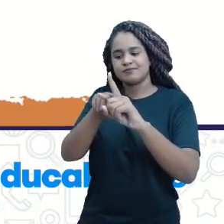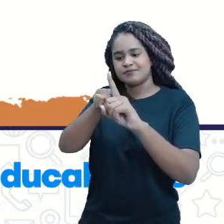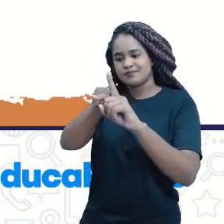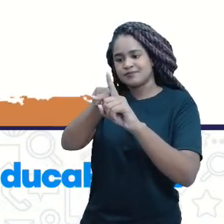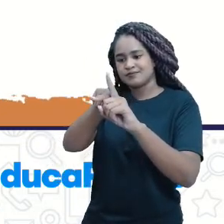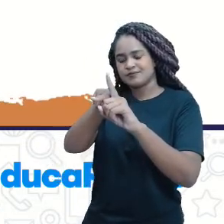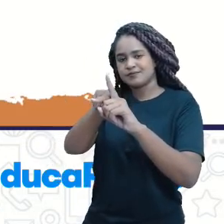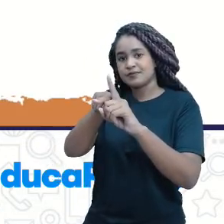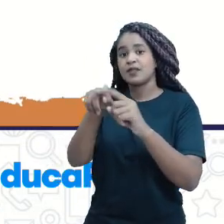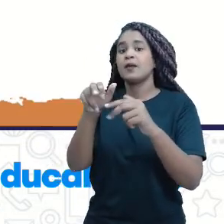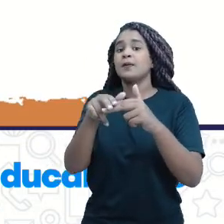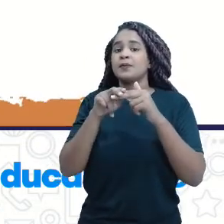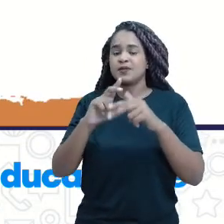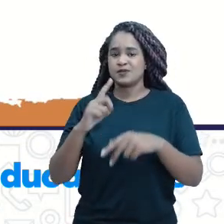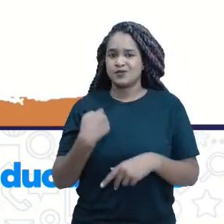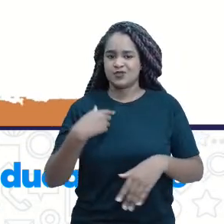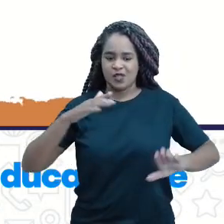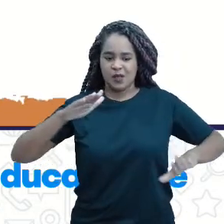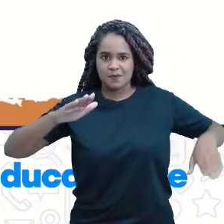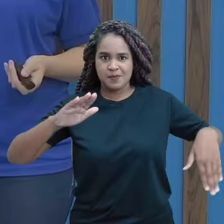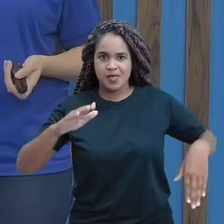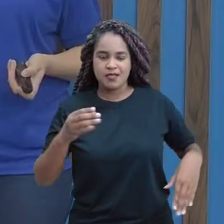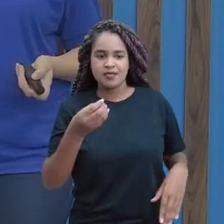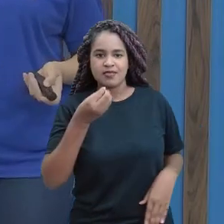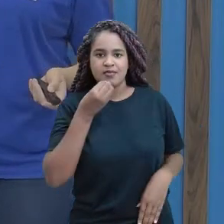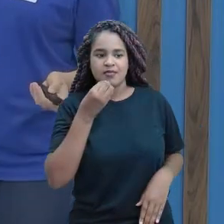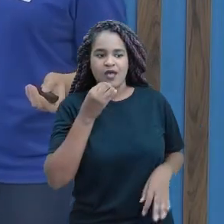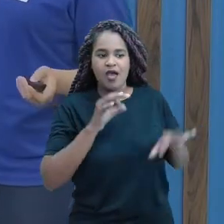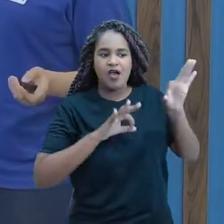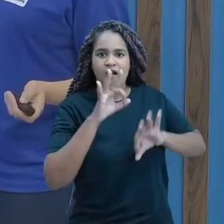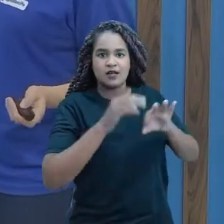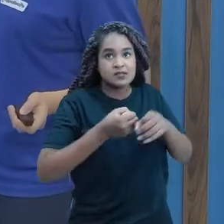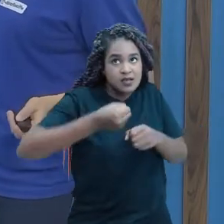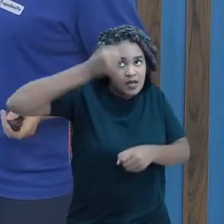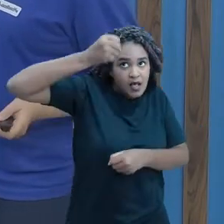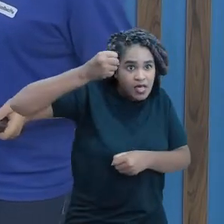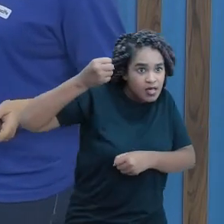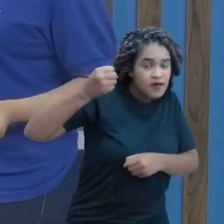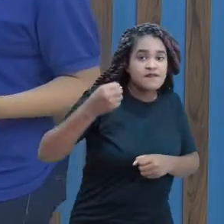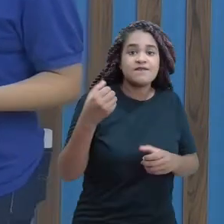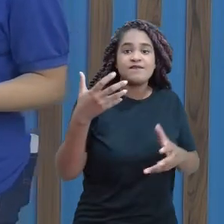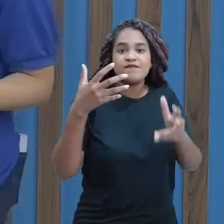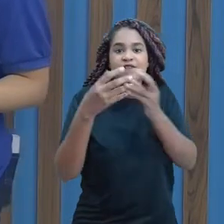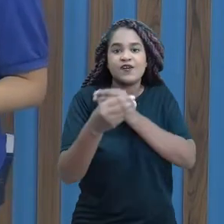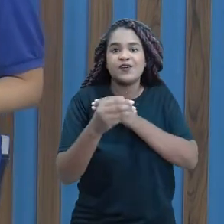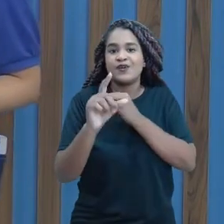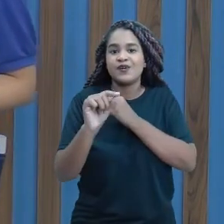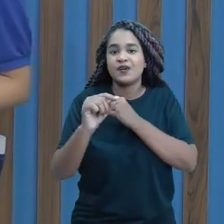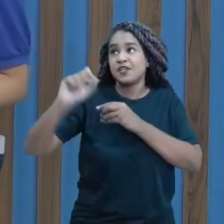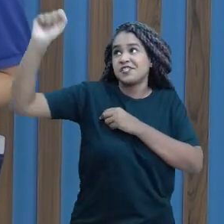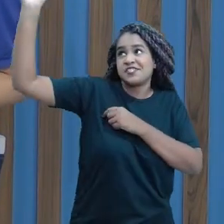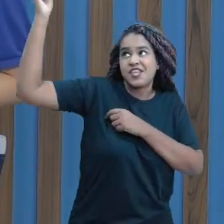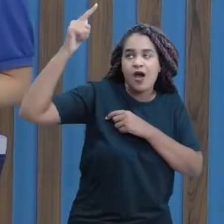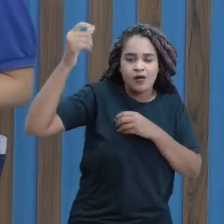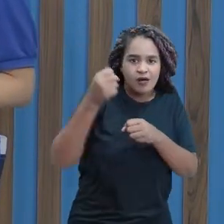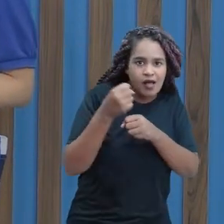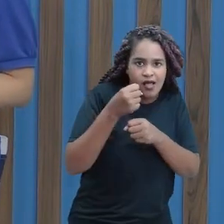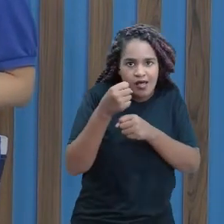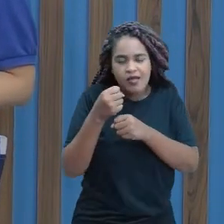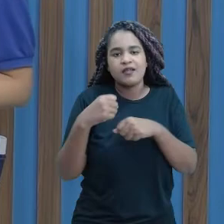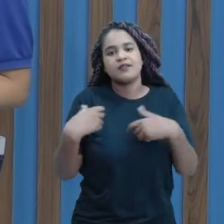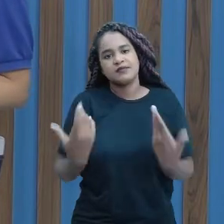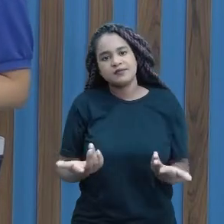fica procurando a posição do guarda-sol, né, para fugir ali do sol, né, não? Então a ideia é essa daí, ó, a gente vai estar projetando